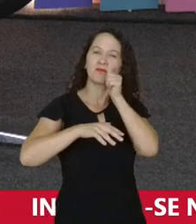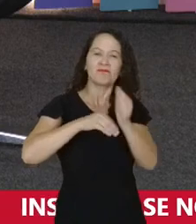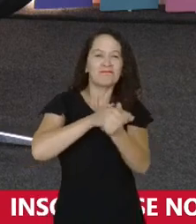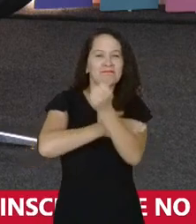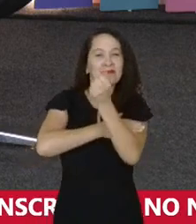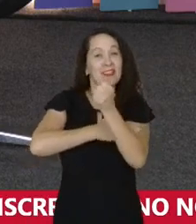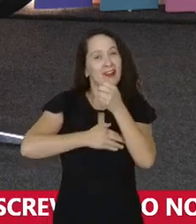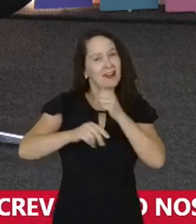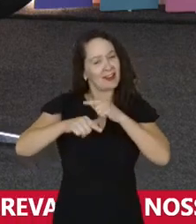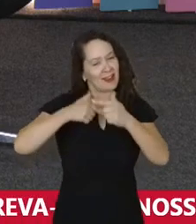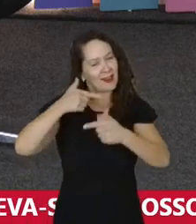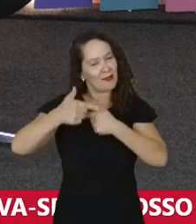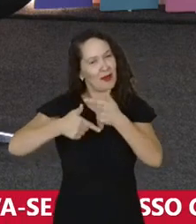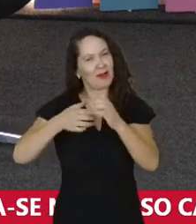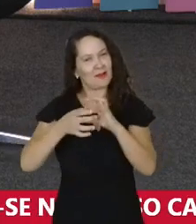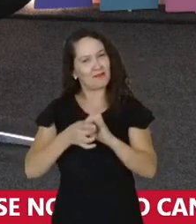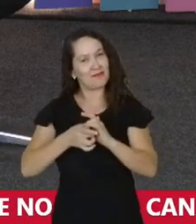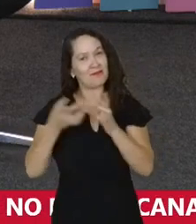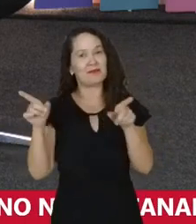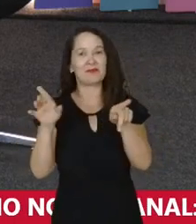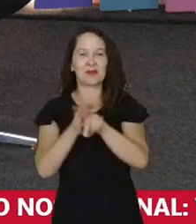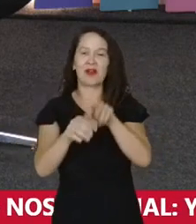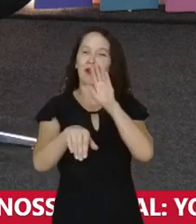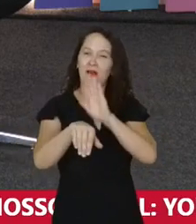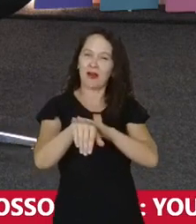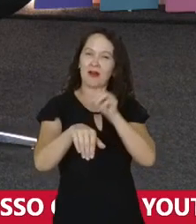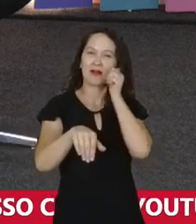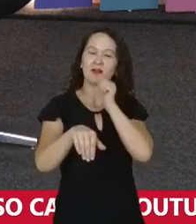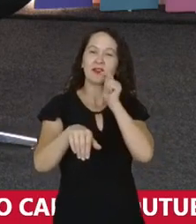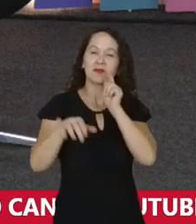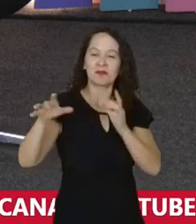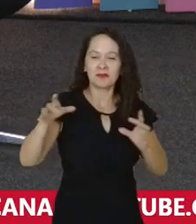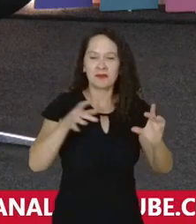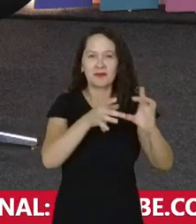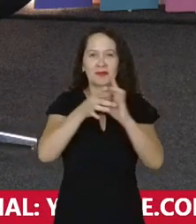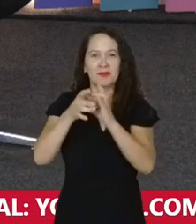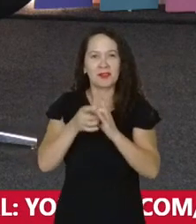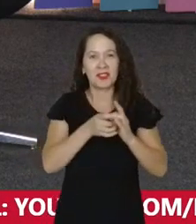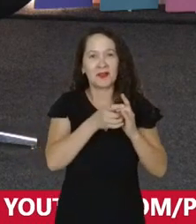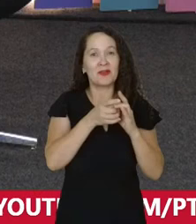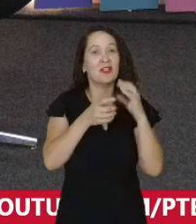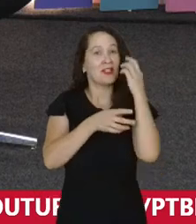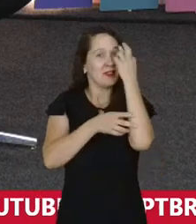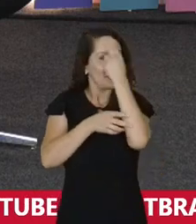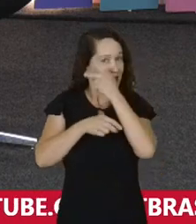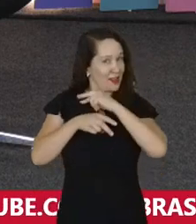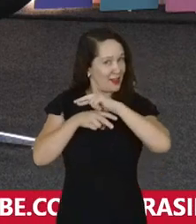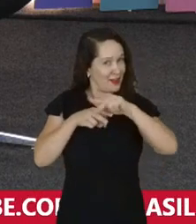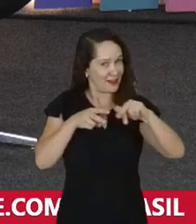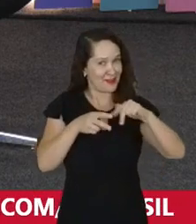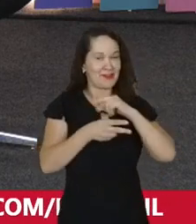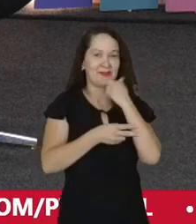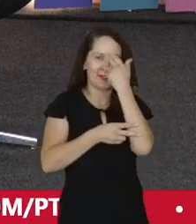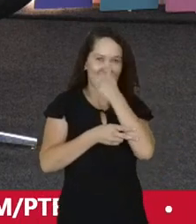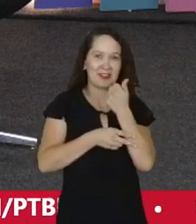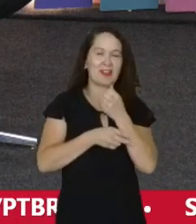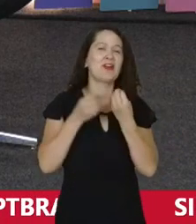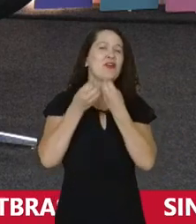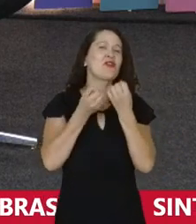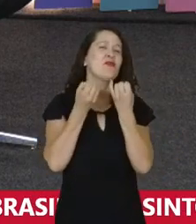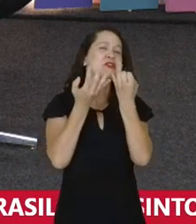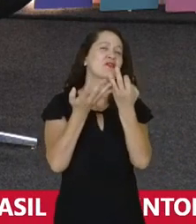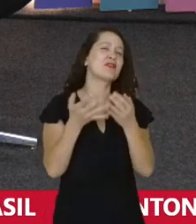inversa, trabalha pela emancipação das mulheres e pela união na diversidade. Aí eu te pergunto, como nós vamos falar